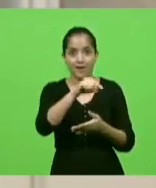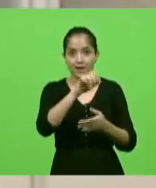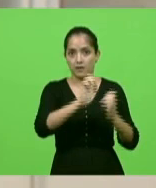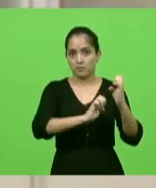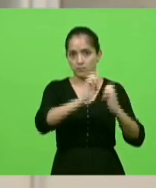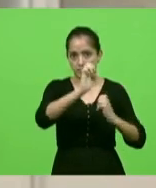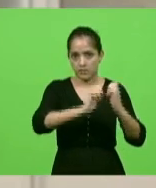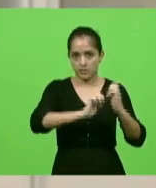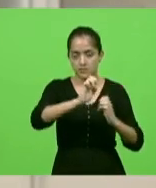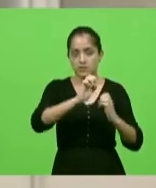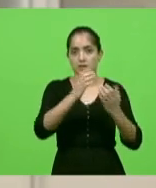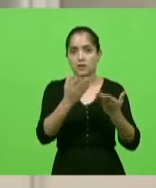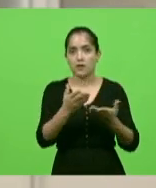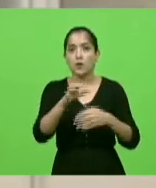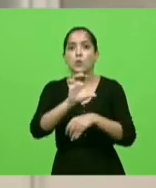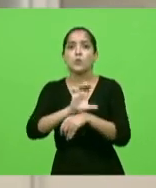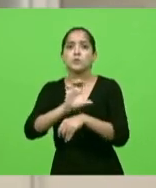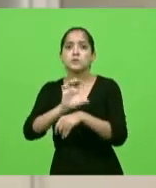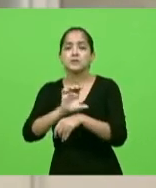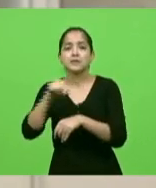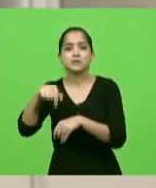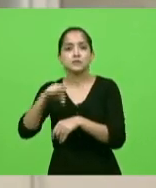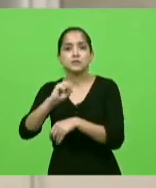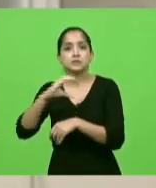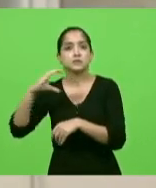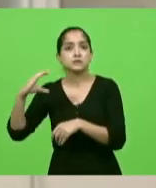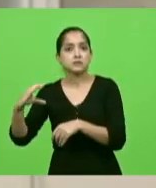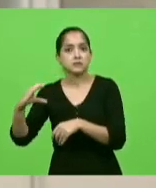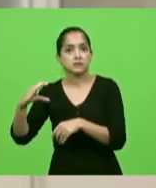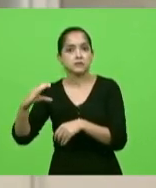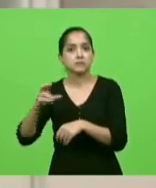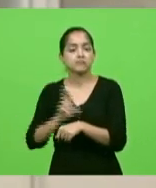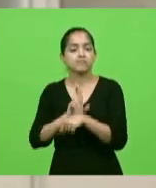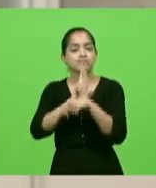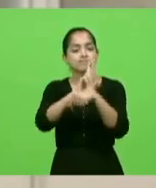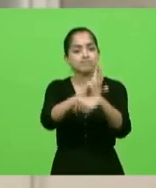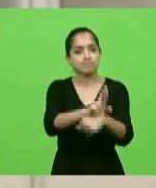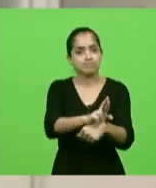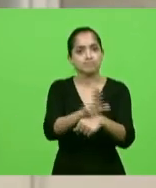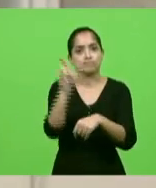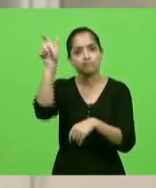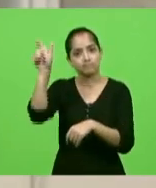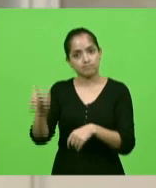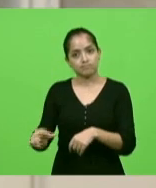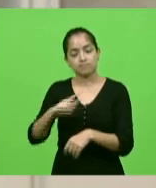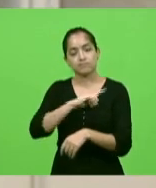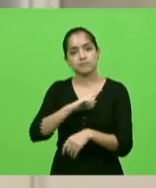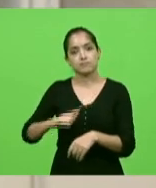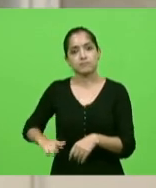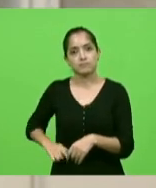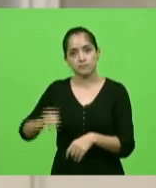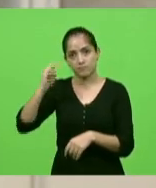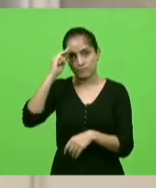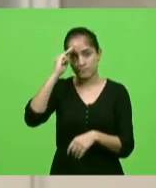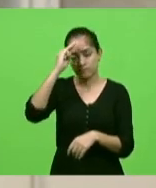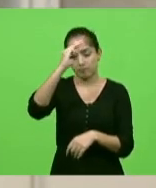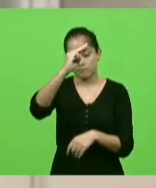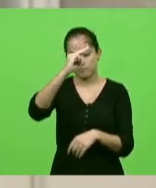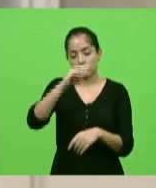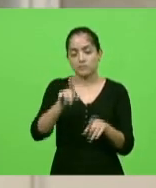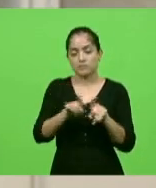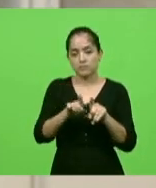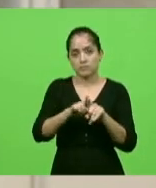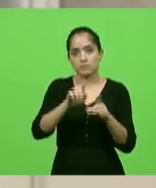empresa ver gamed o estado de Santa Catarina representado pelo Governador Carlos Moisés da Silva